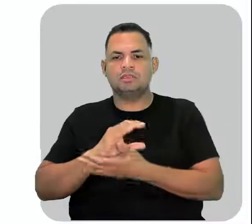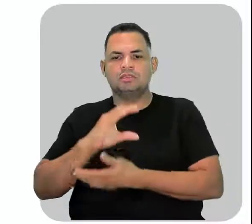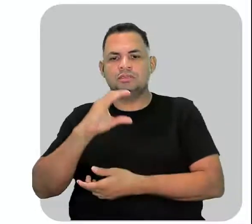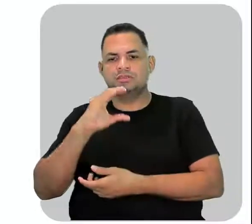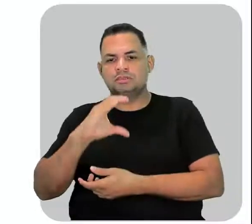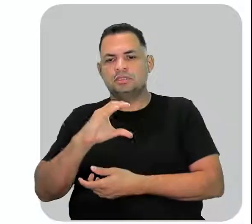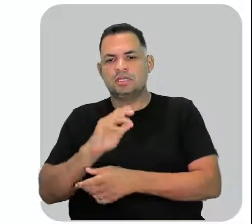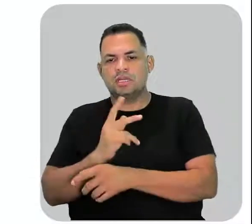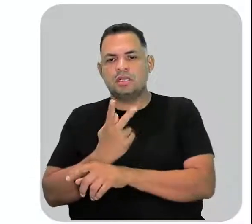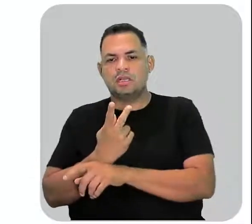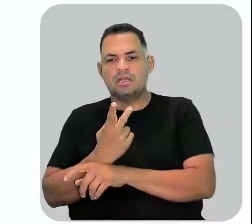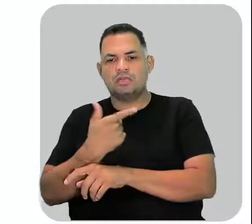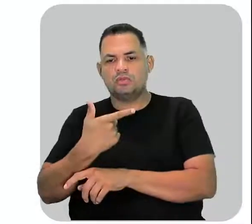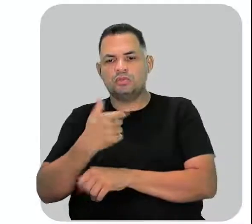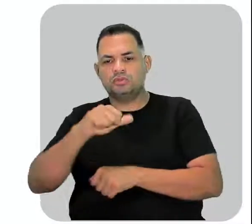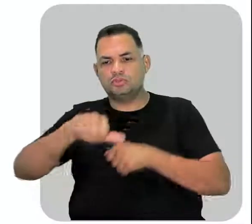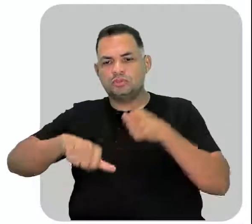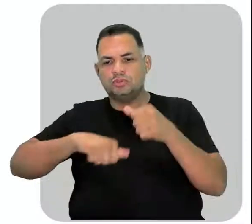ele é